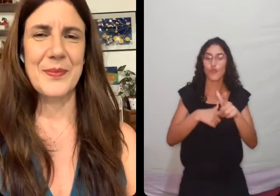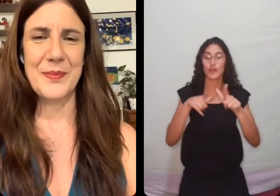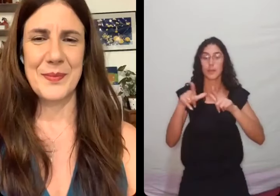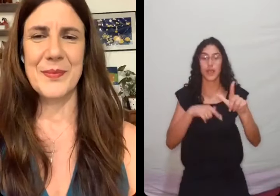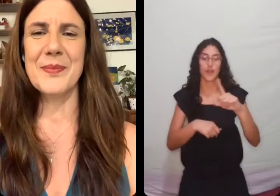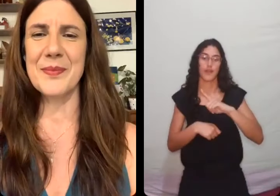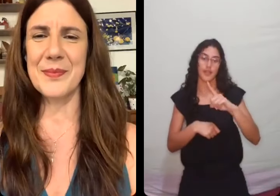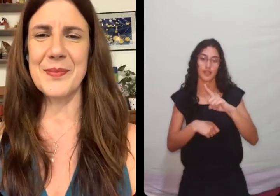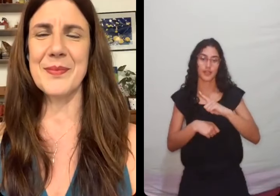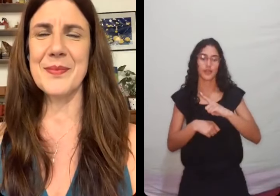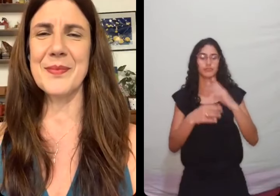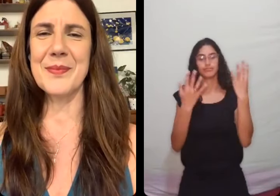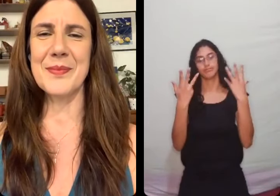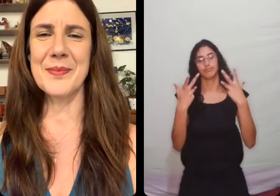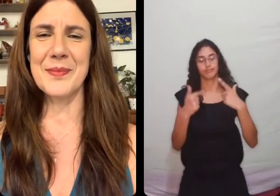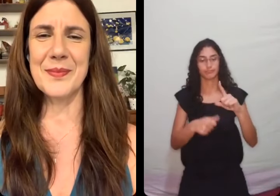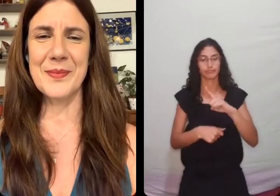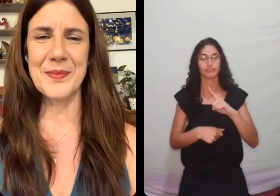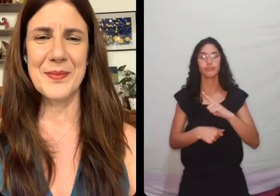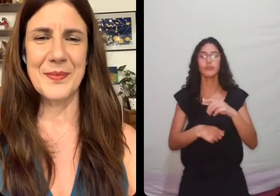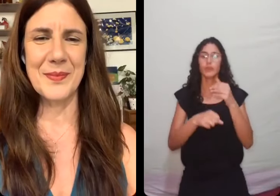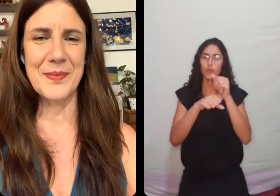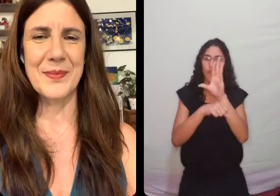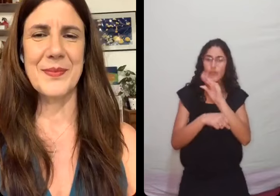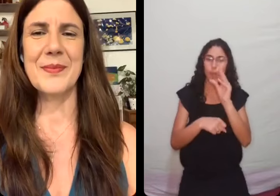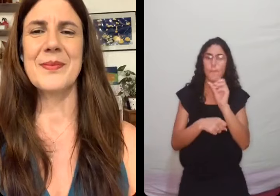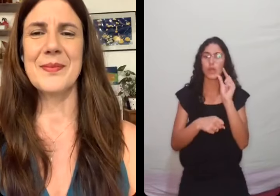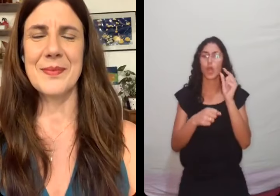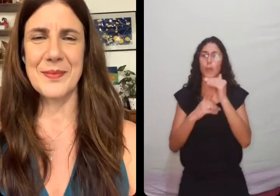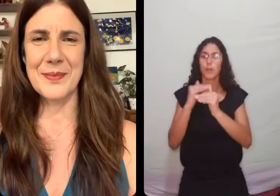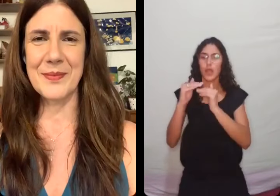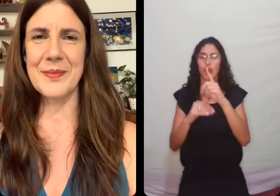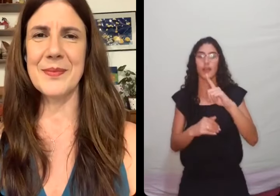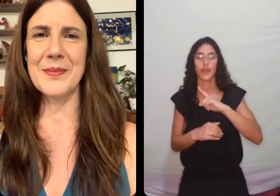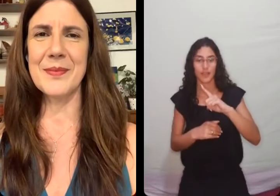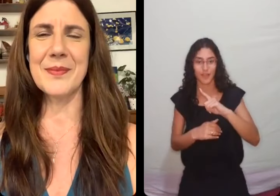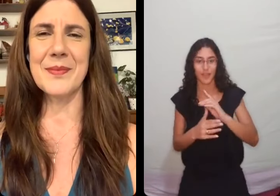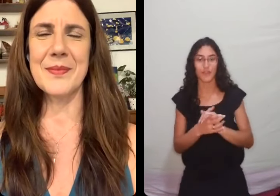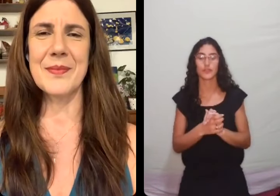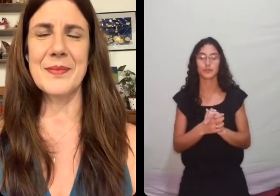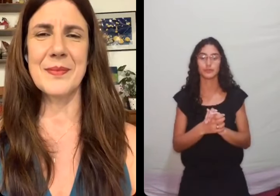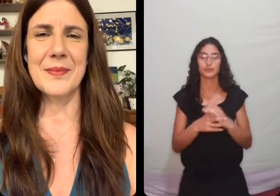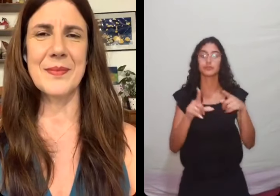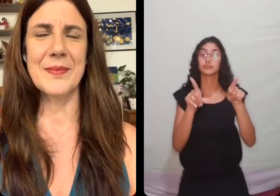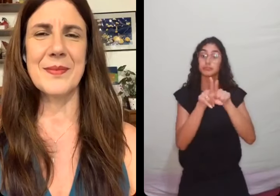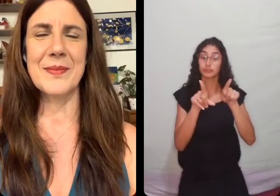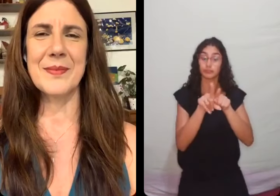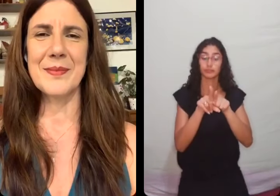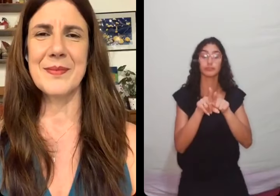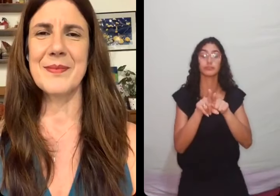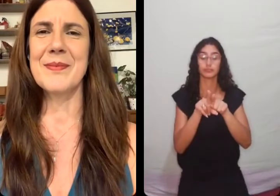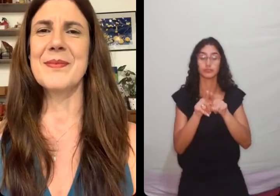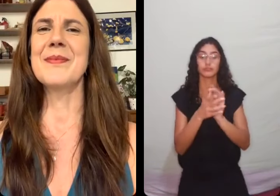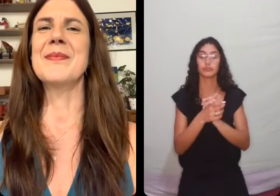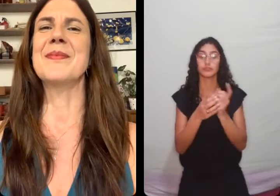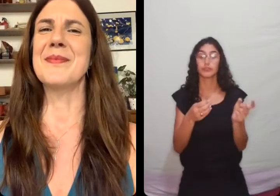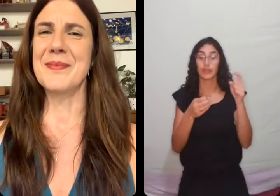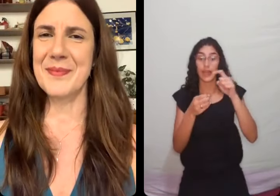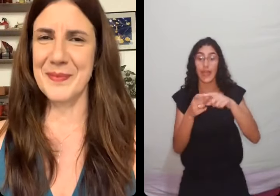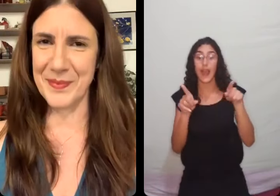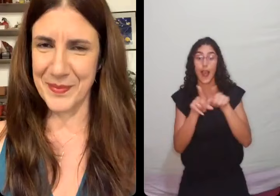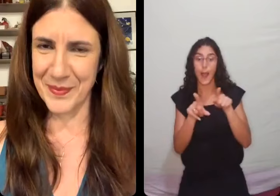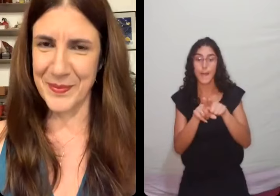Ouvidos. Que você vai contar um pouquinho sobre o processo. E vai também dizer que vai entrar aqui em decorada no